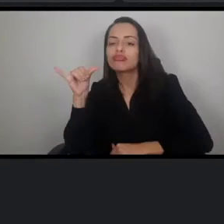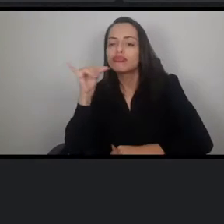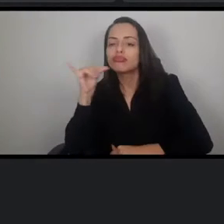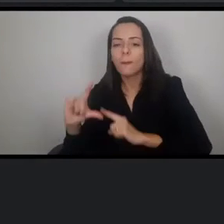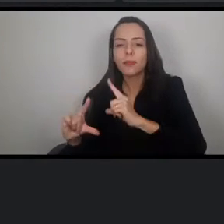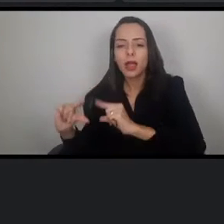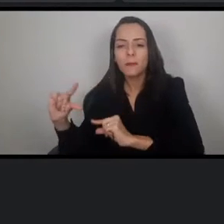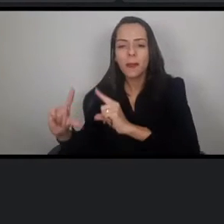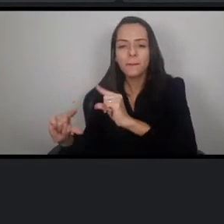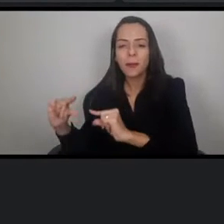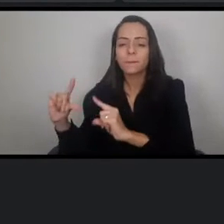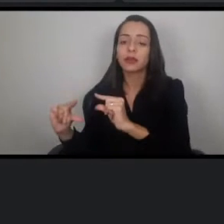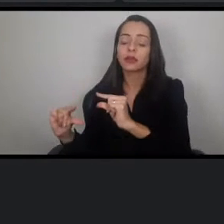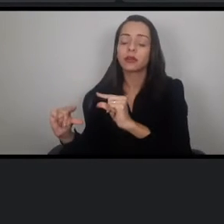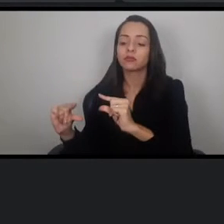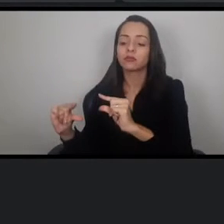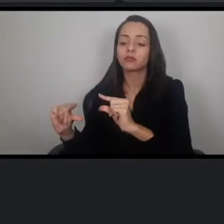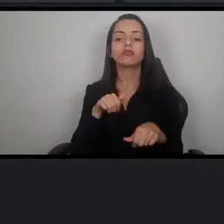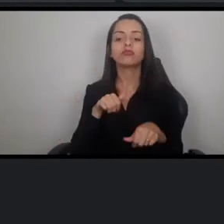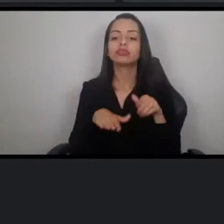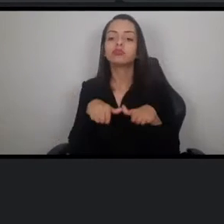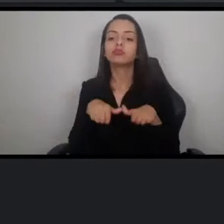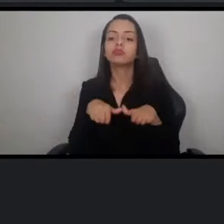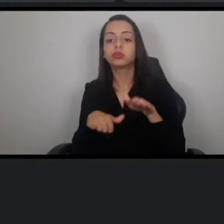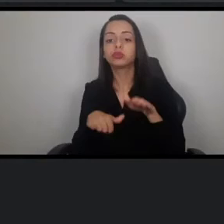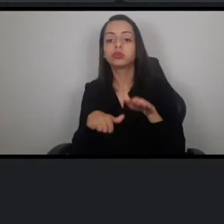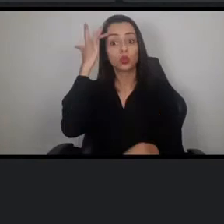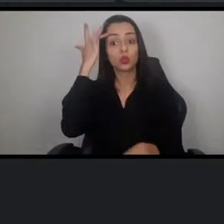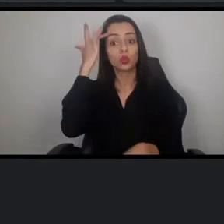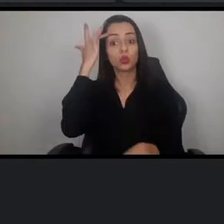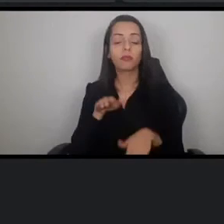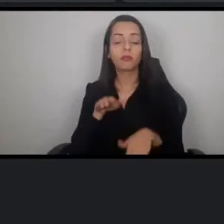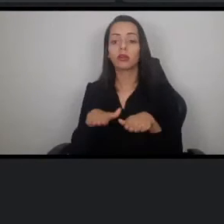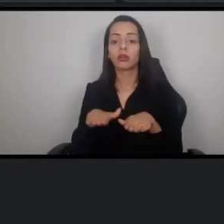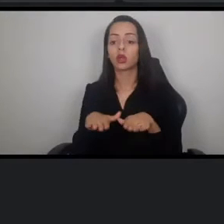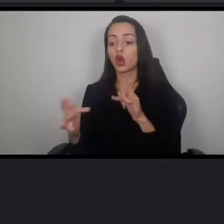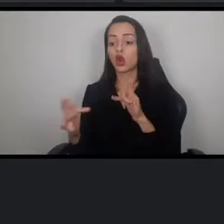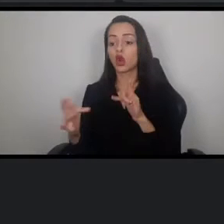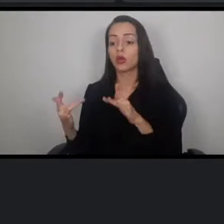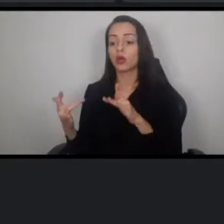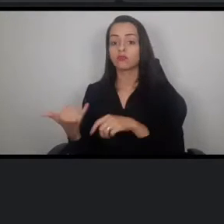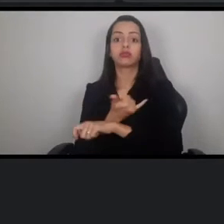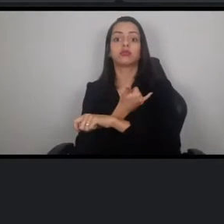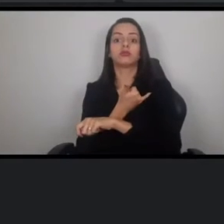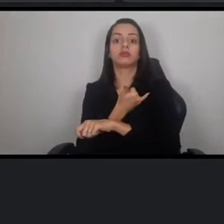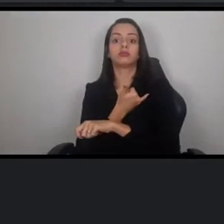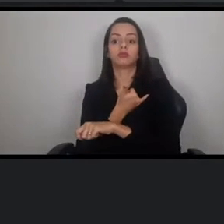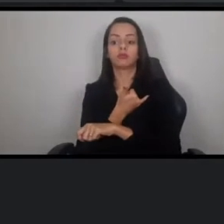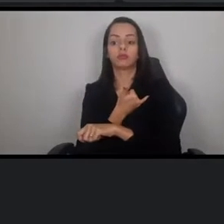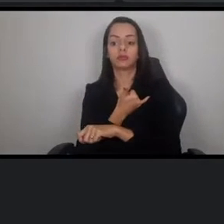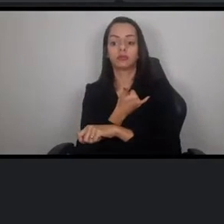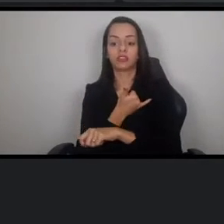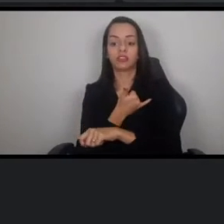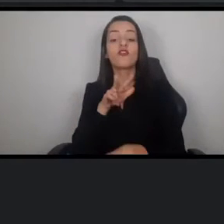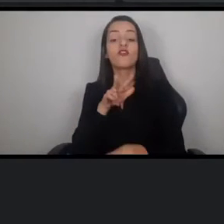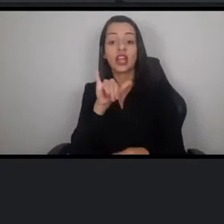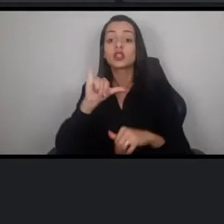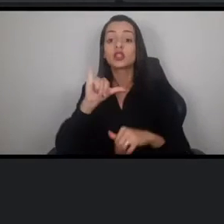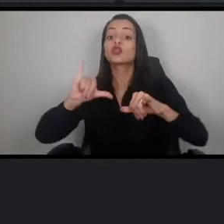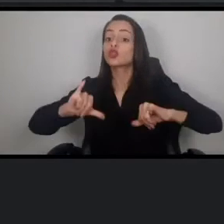equipotenciais diferentes, podem ocasionar o que chamamos de tensão de passo. Vamos sofrer